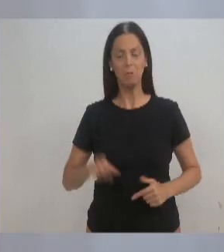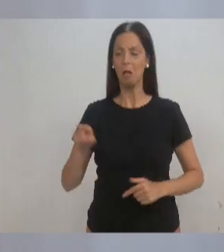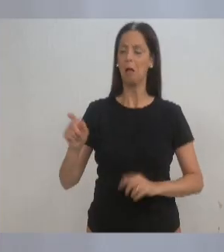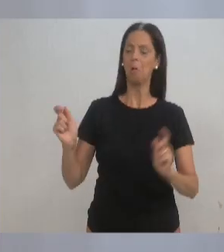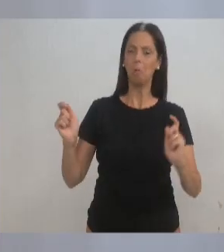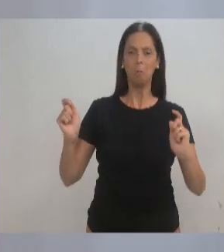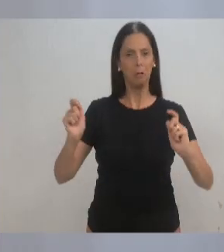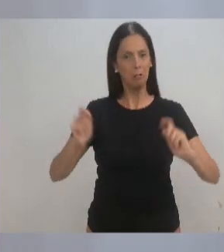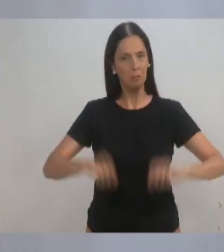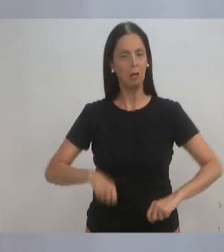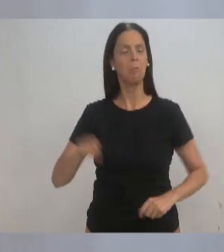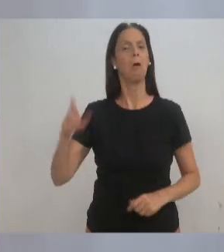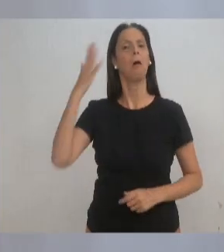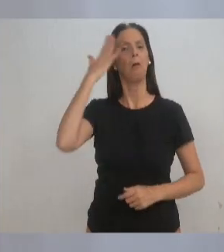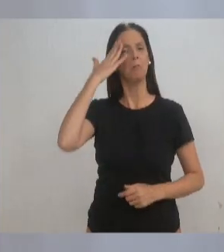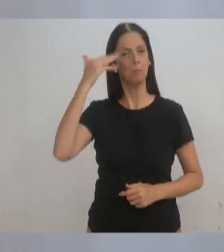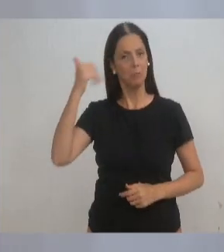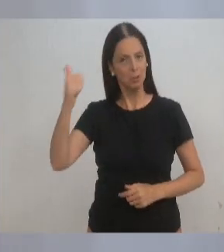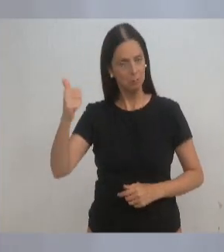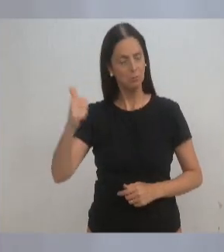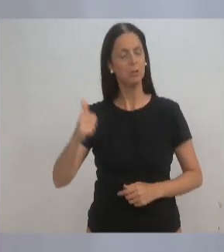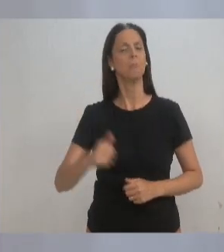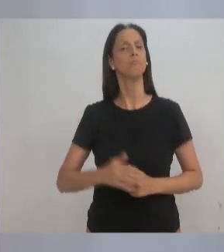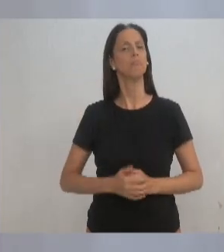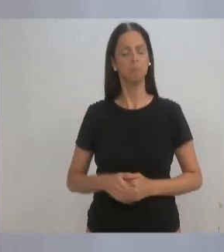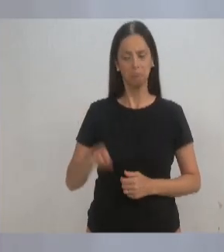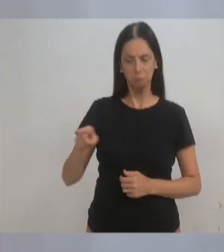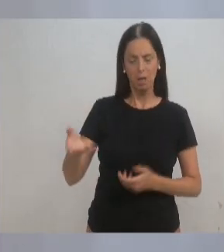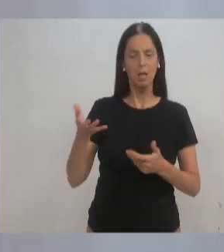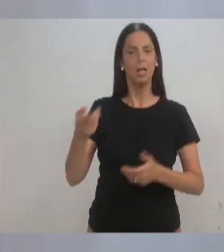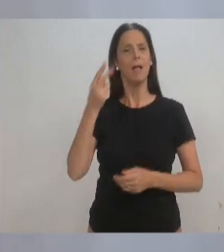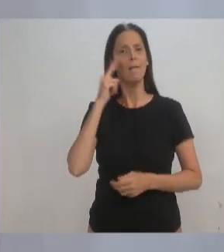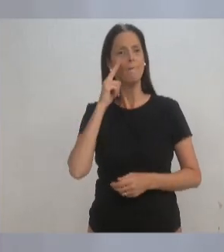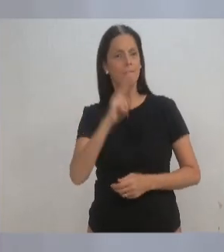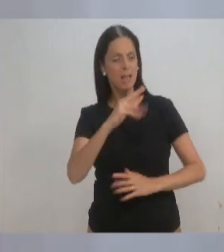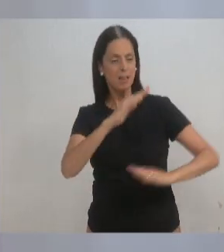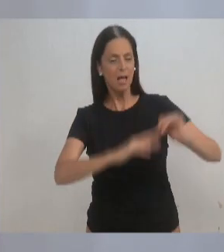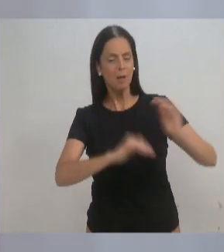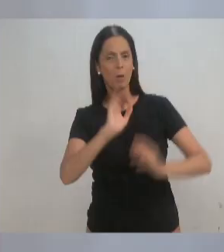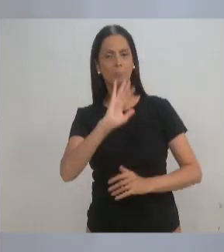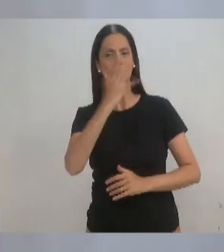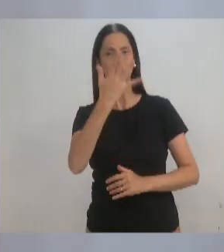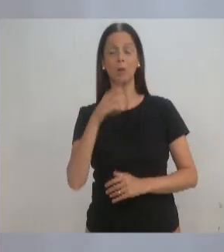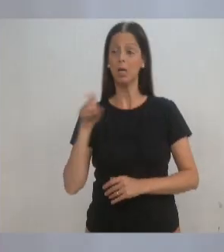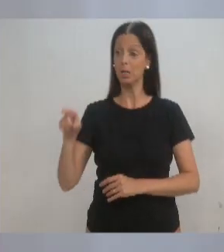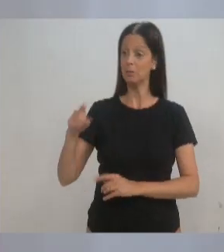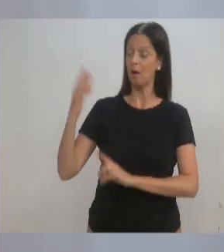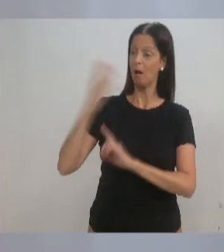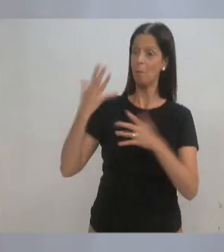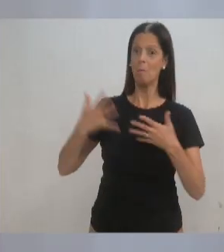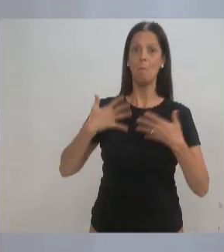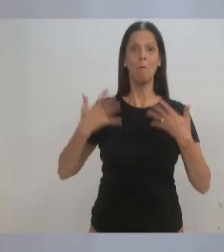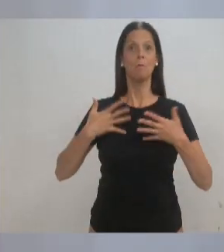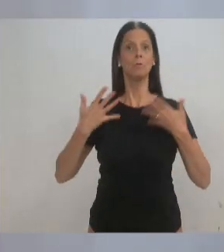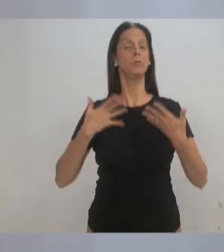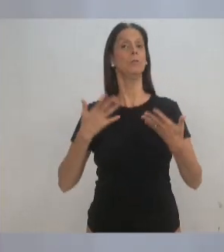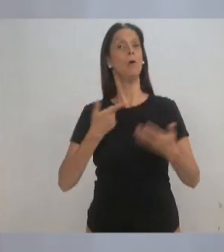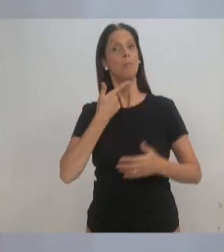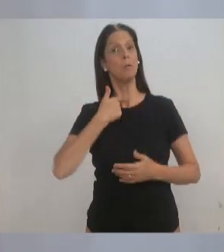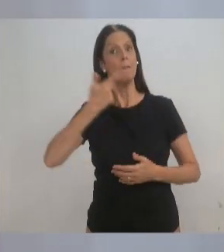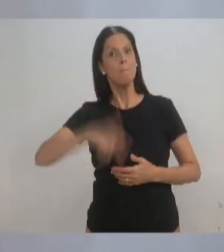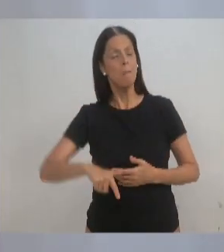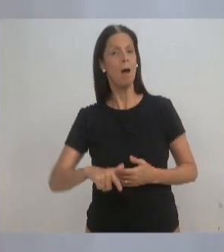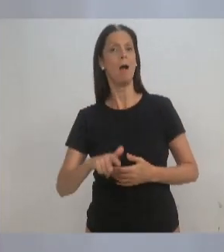competência, tem sabedoria, e ela quer ver a coisa acontecer. E isso nos motiva cada vez mais a correr